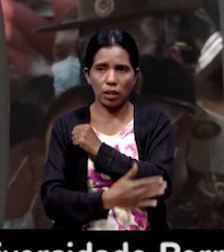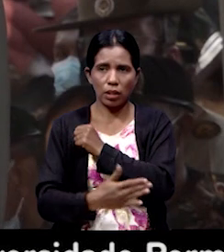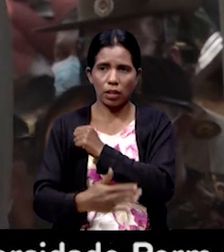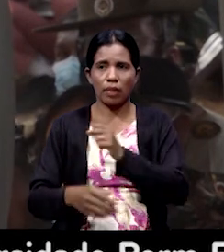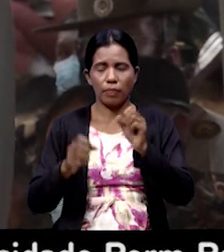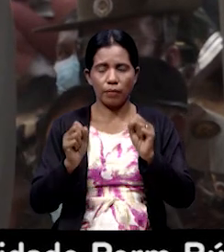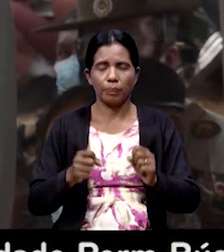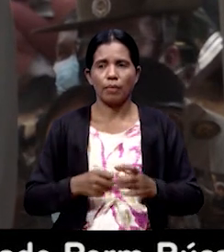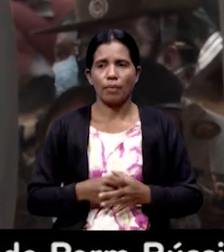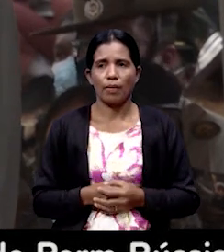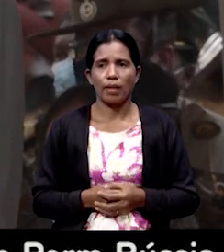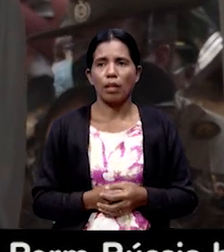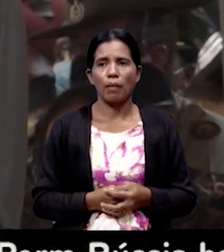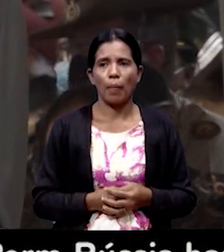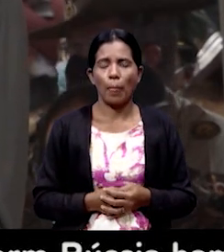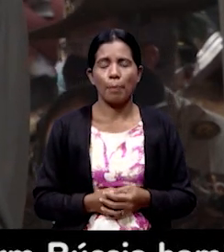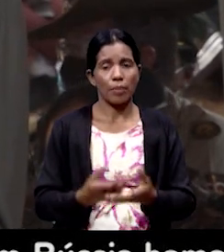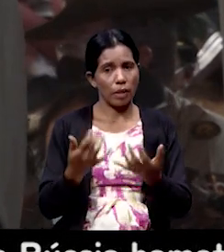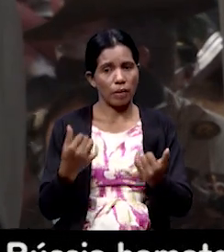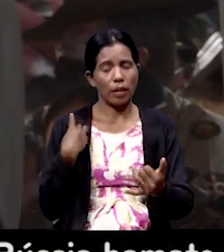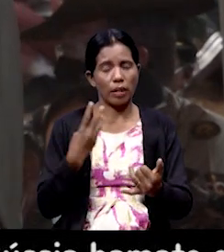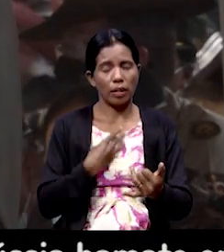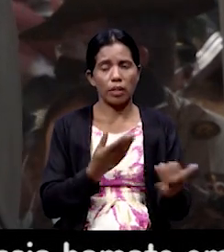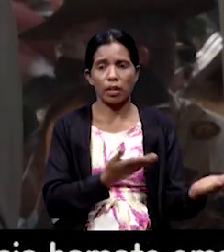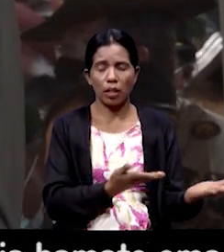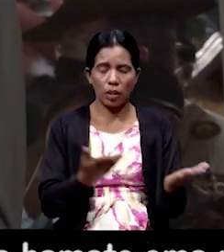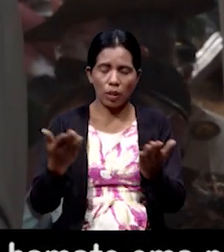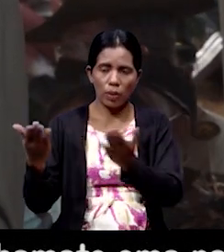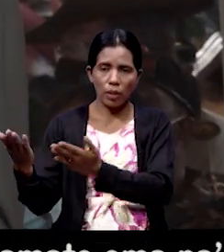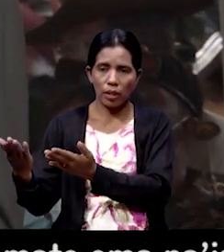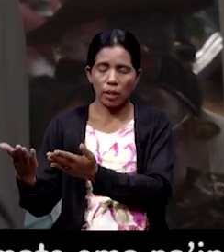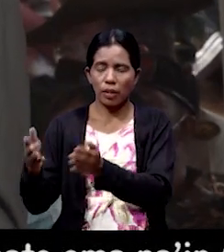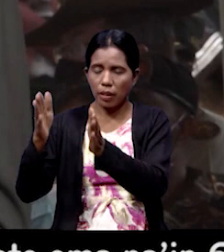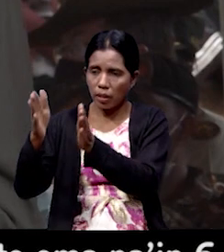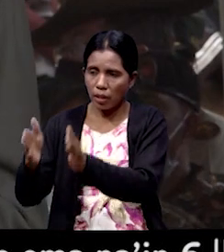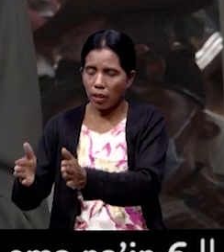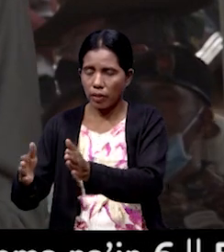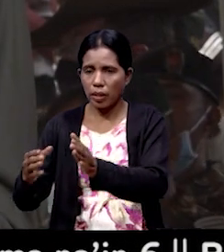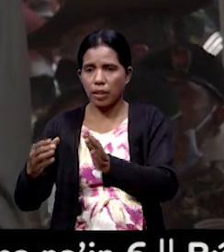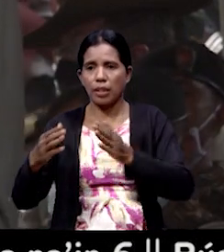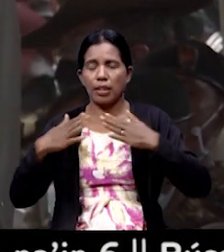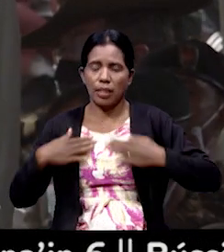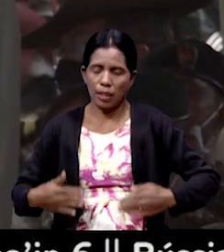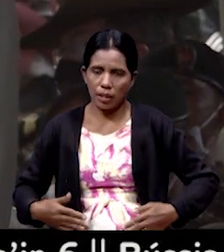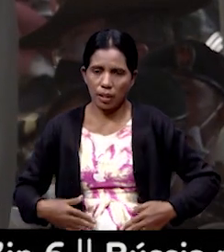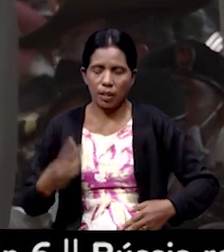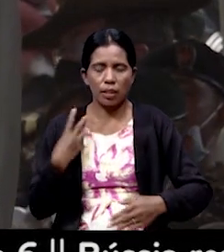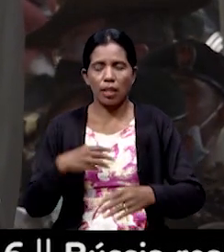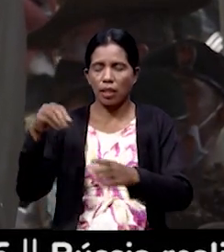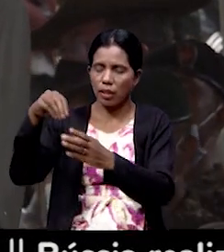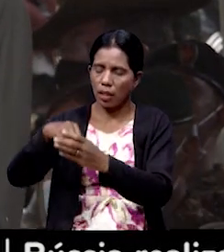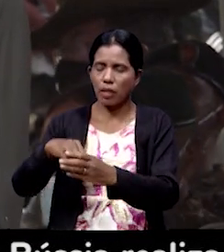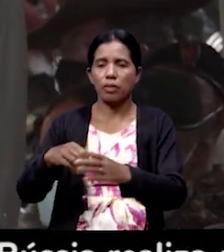grau kolar ohin ita halot nye isin ita lah halot nye historia berani